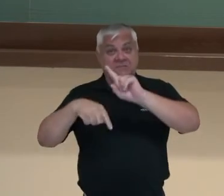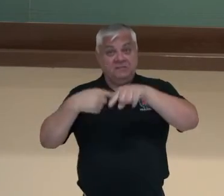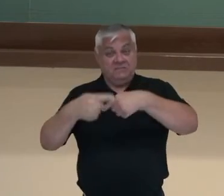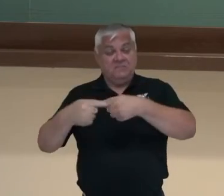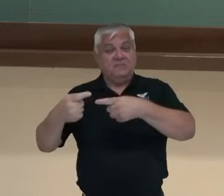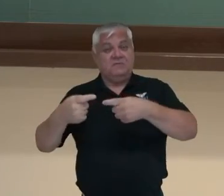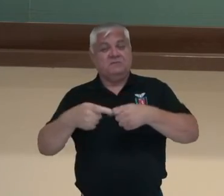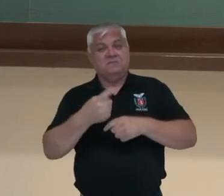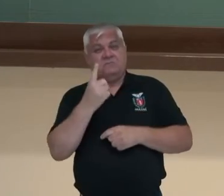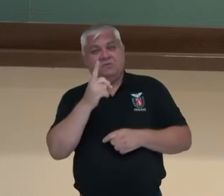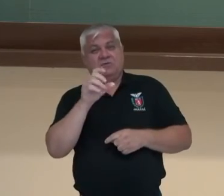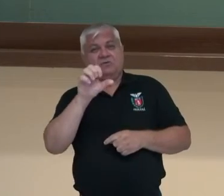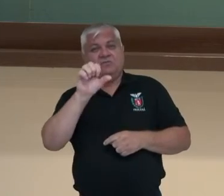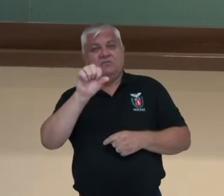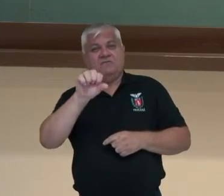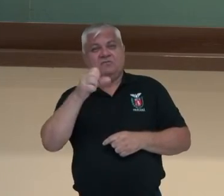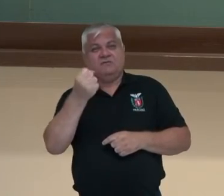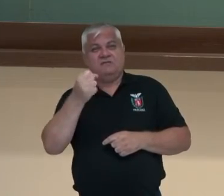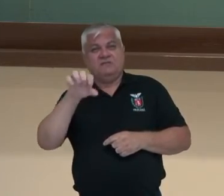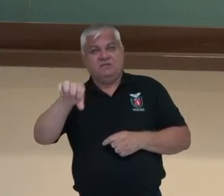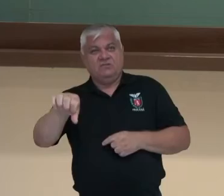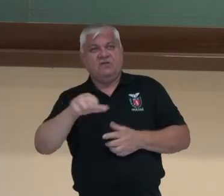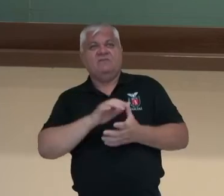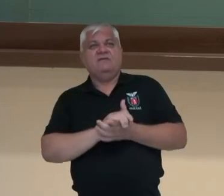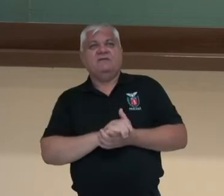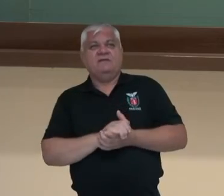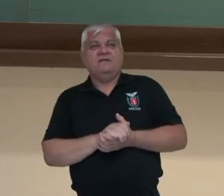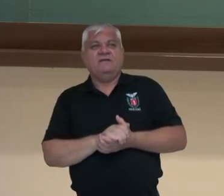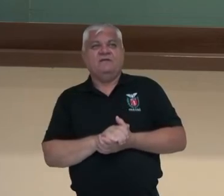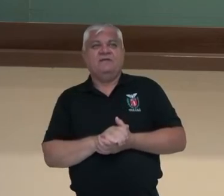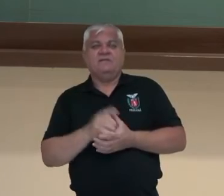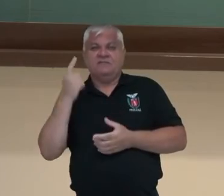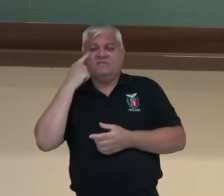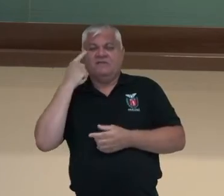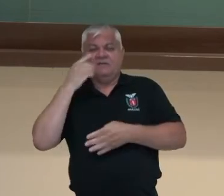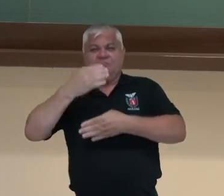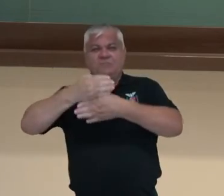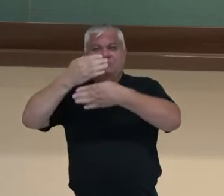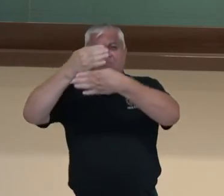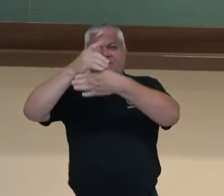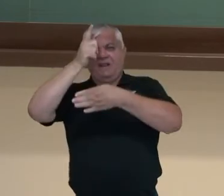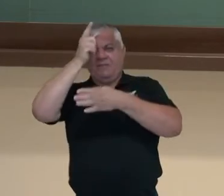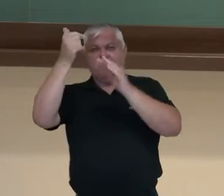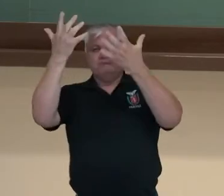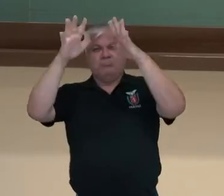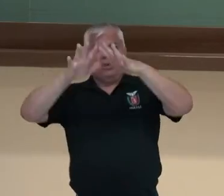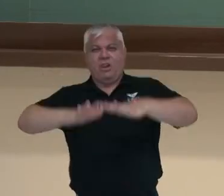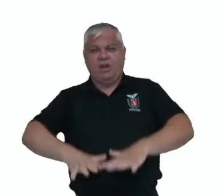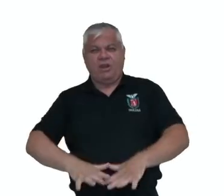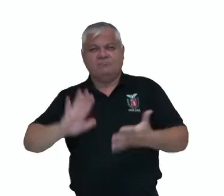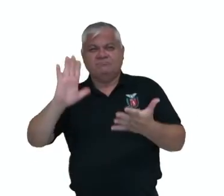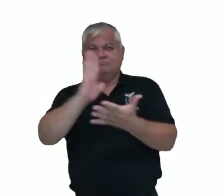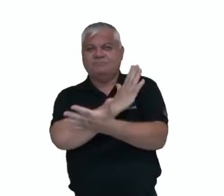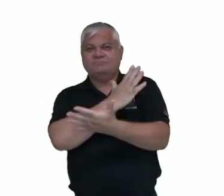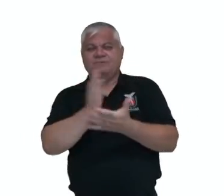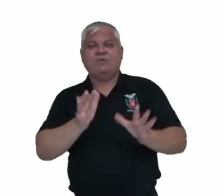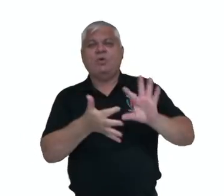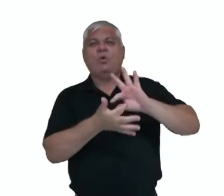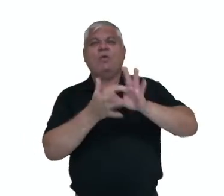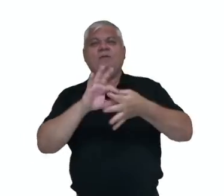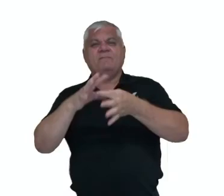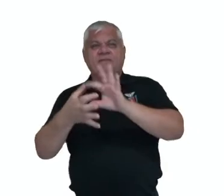lá em 1989, né? Então, aqui tem uma imagem da queda do Muro de Berlim e aqui já tem uma imagem das